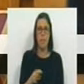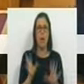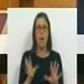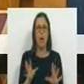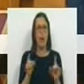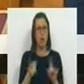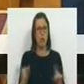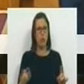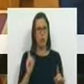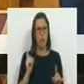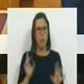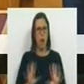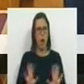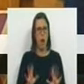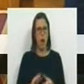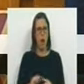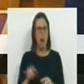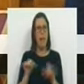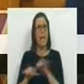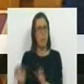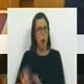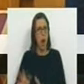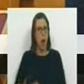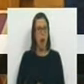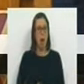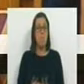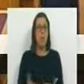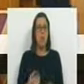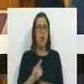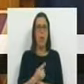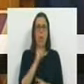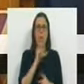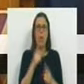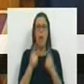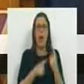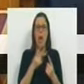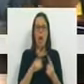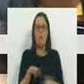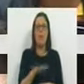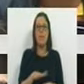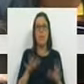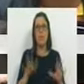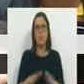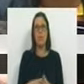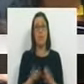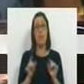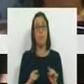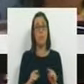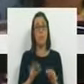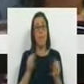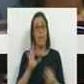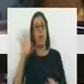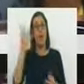não é utilizado o glifosato ou também poderá haver alguma situação em que isso